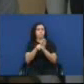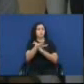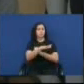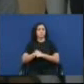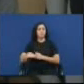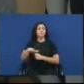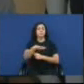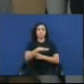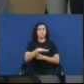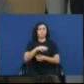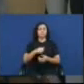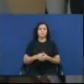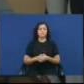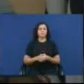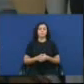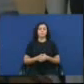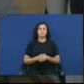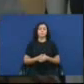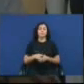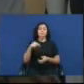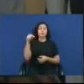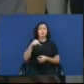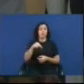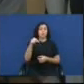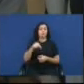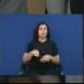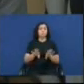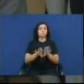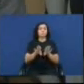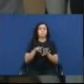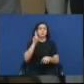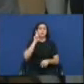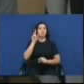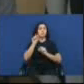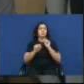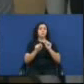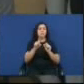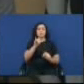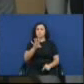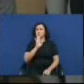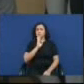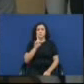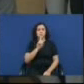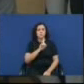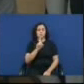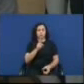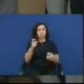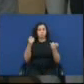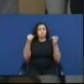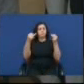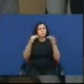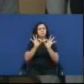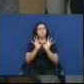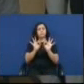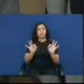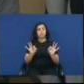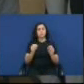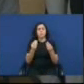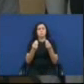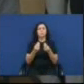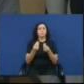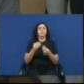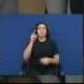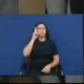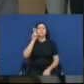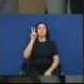inserido. Aqui, vale lembrar, para quem não conhece, em breves pinceladas, um pouco da